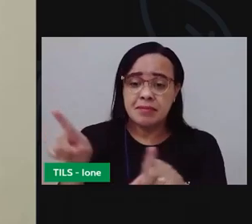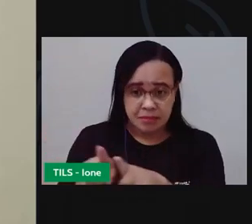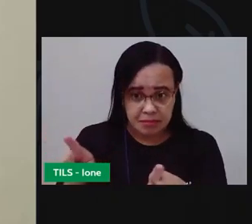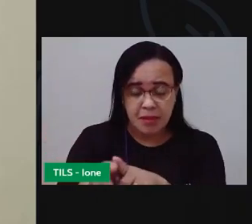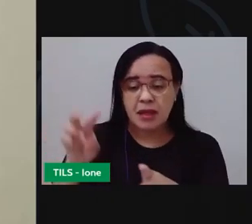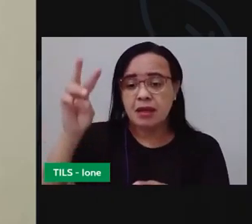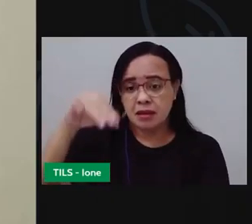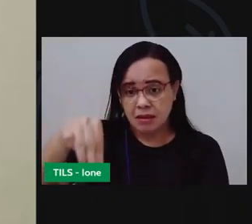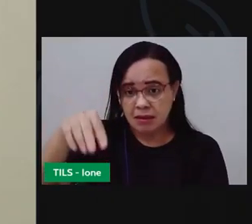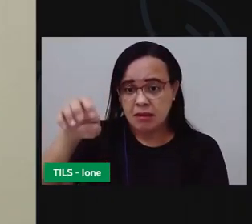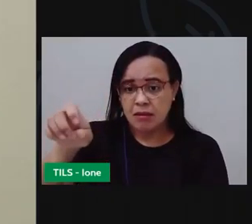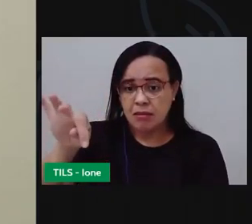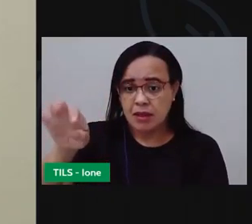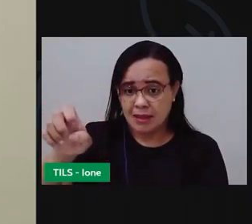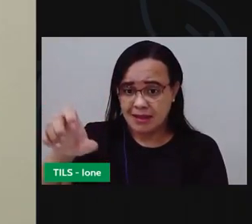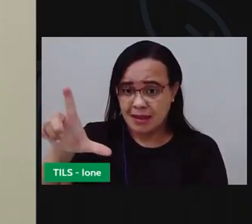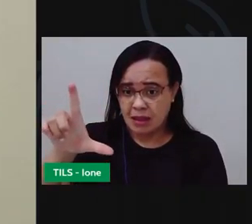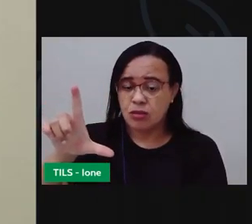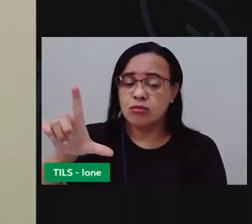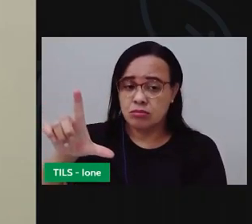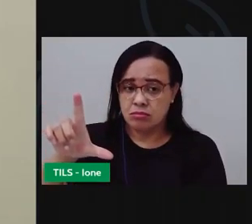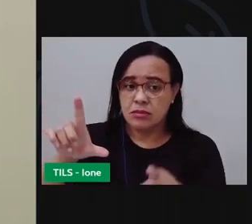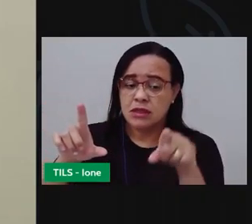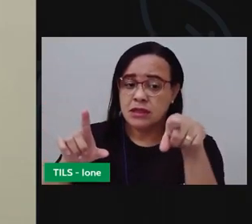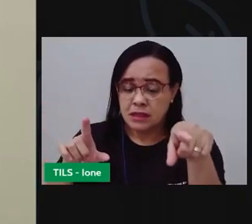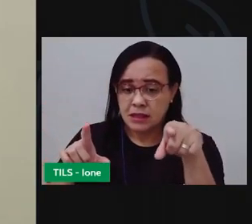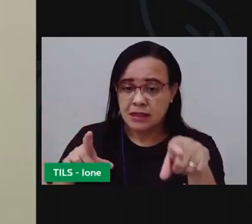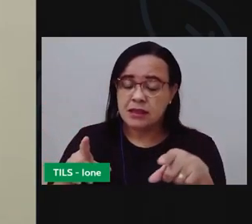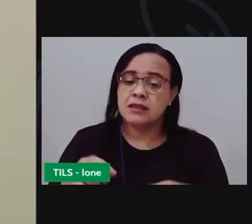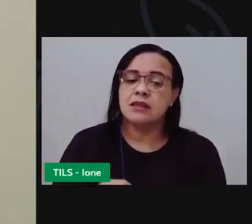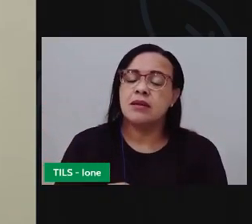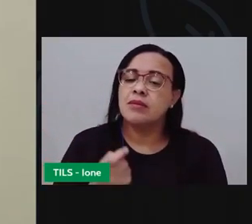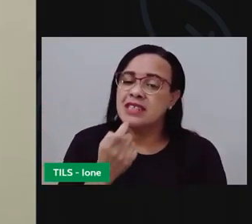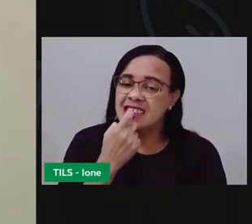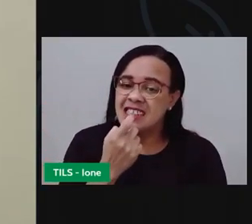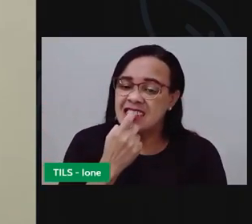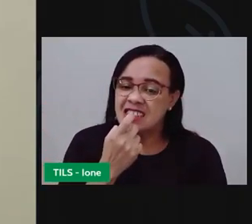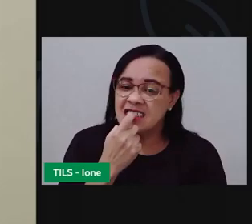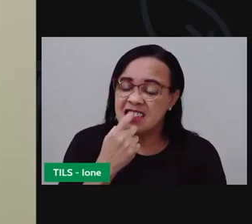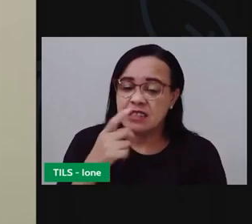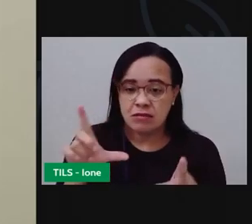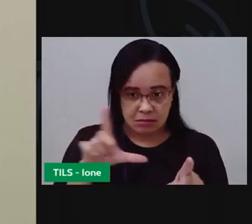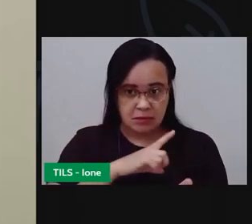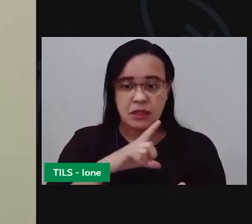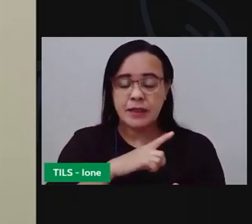E também embalagem de plástico.